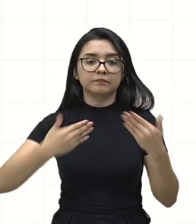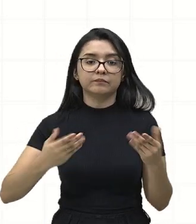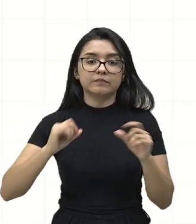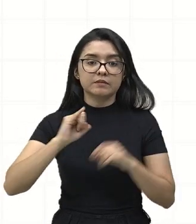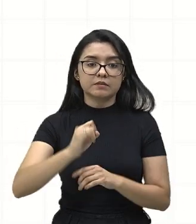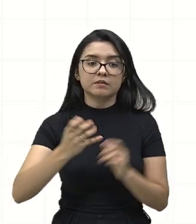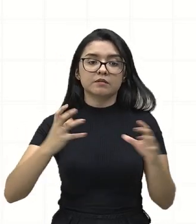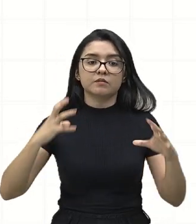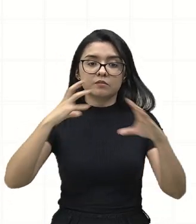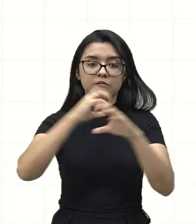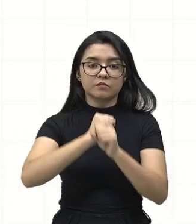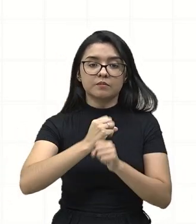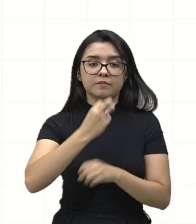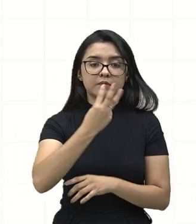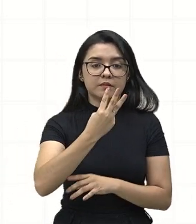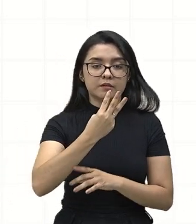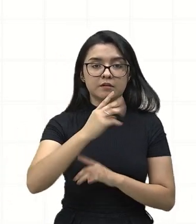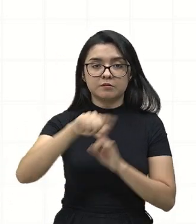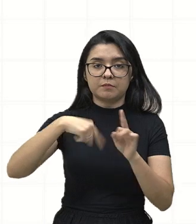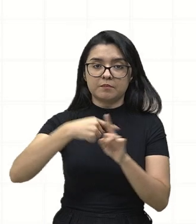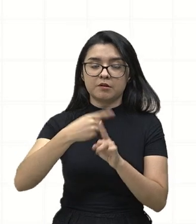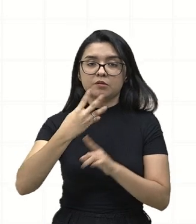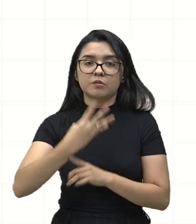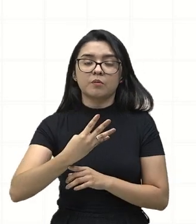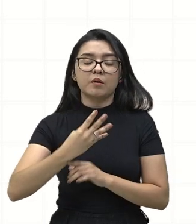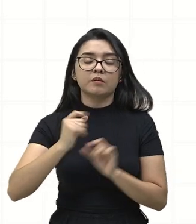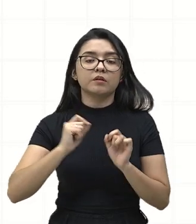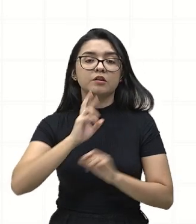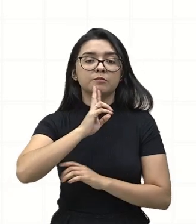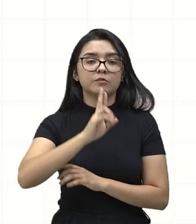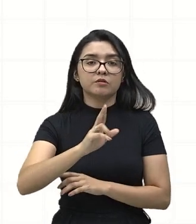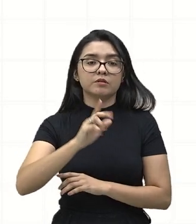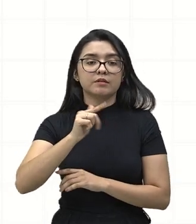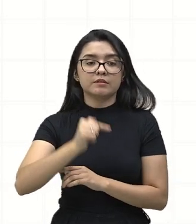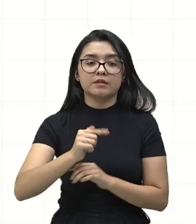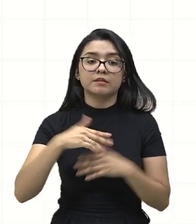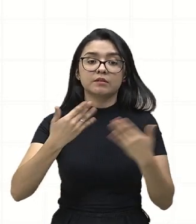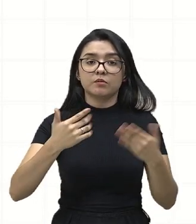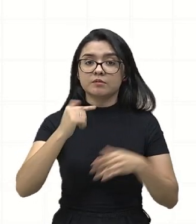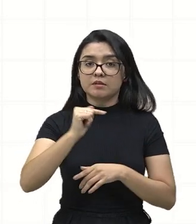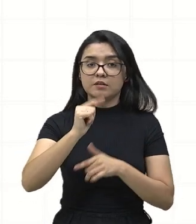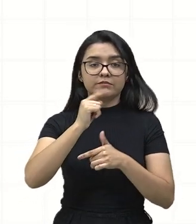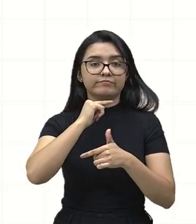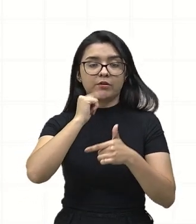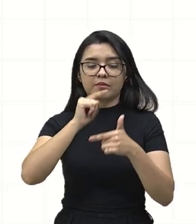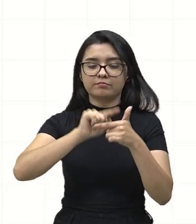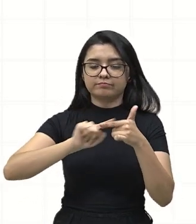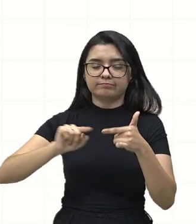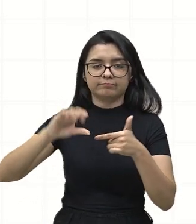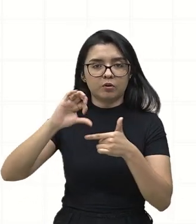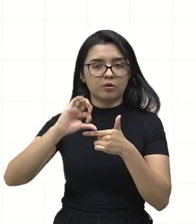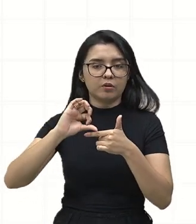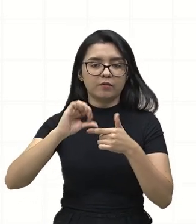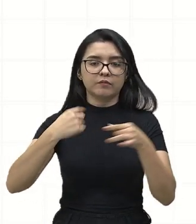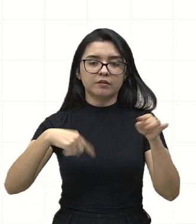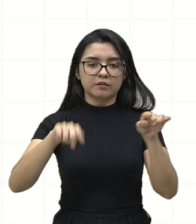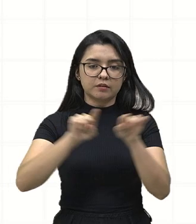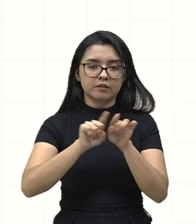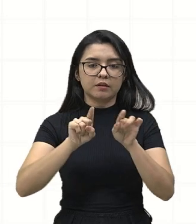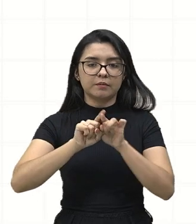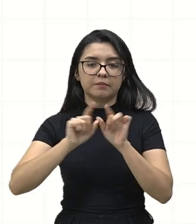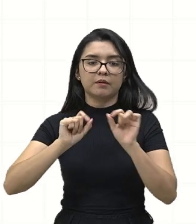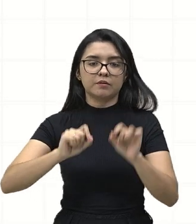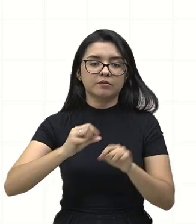3 mais 4, o resultado é 7. E 7 não é divisível por 9, assim como